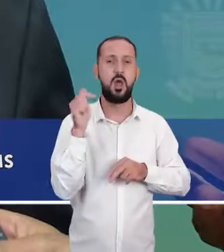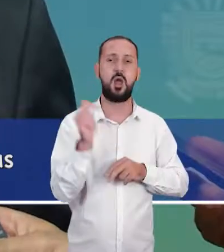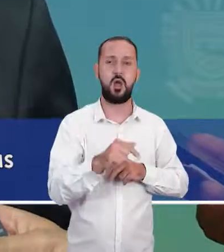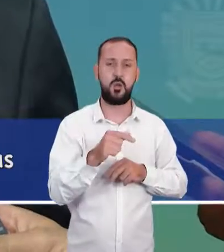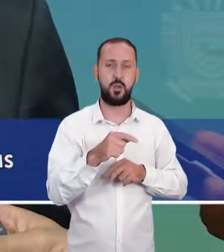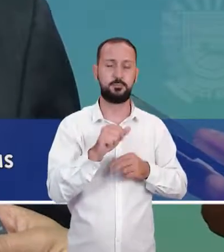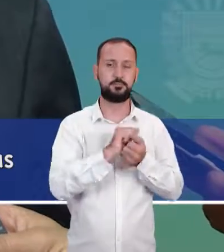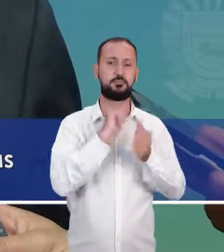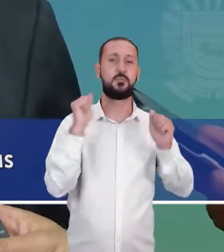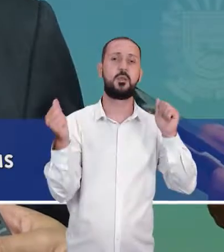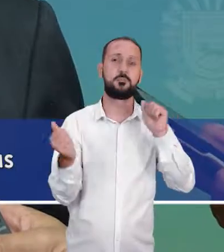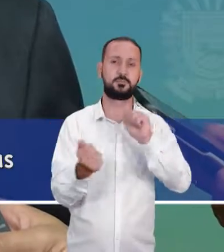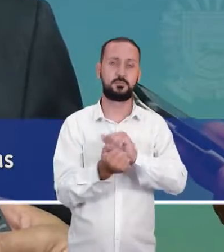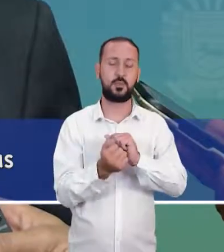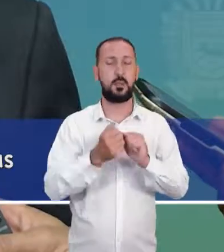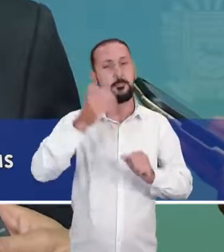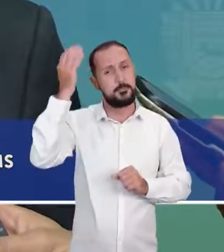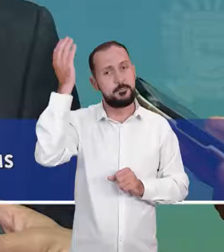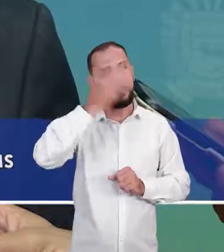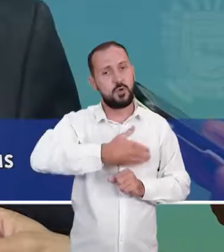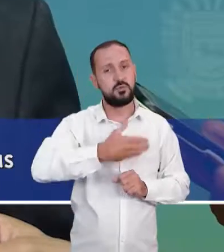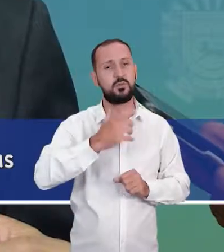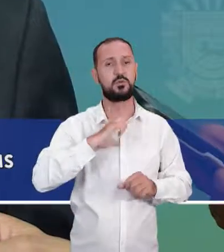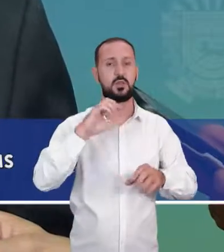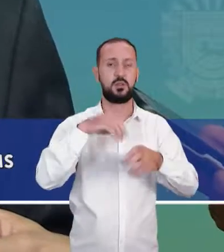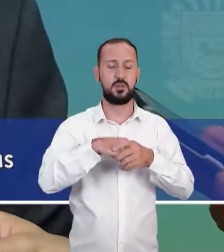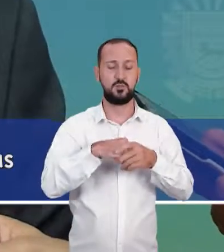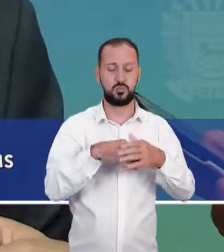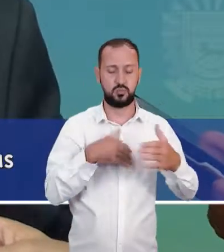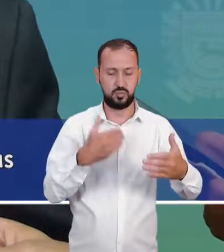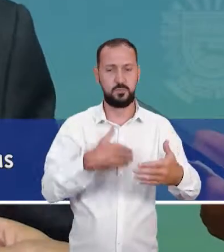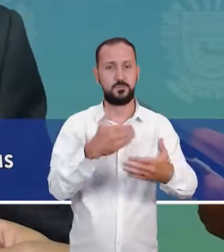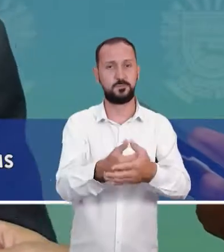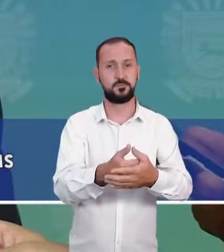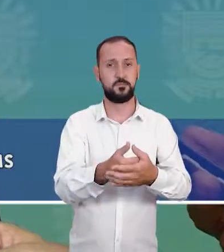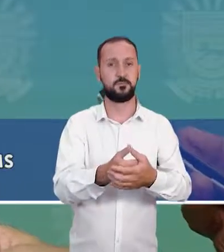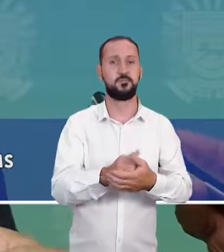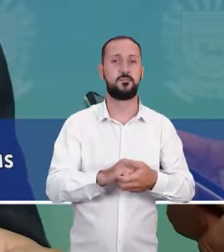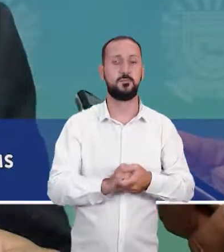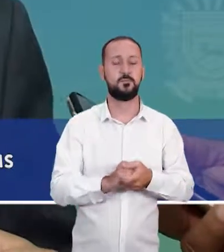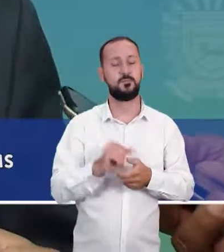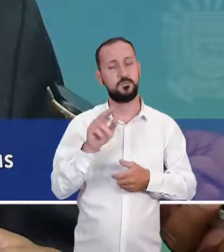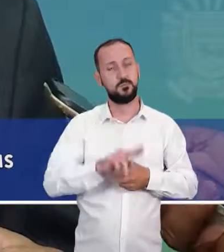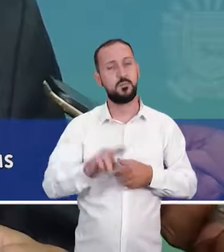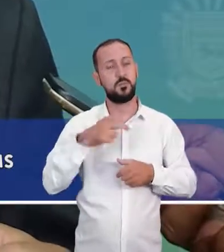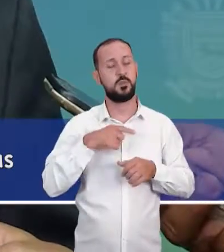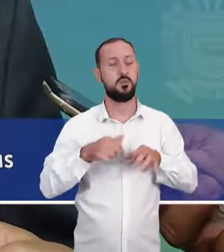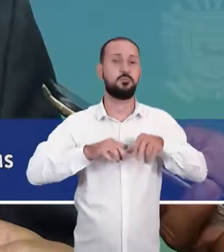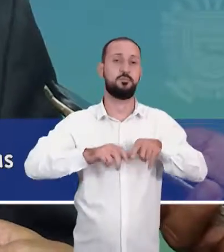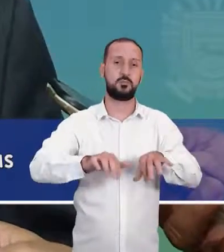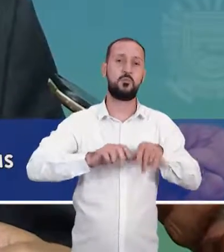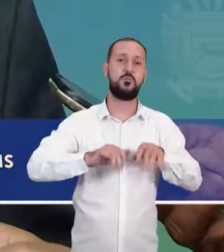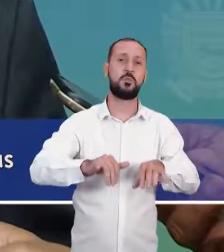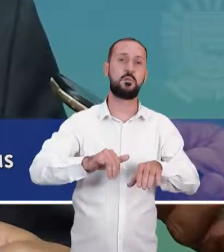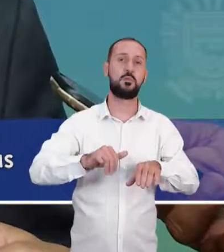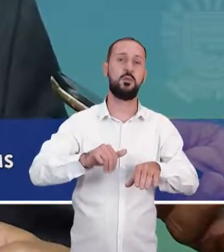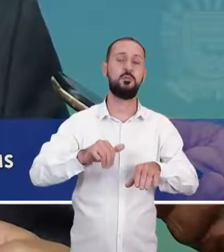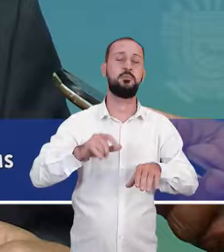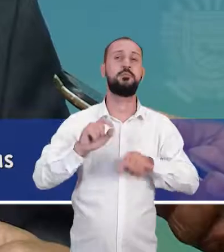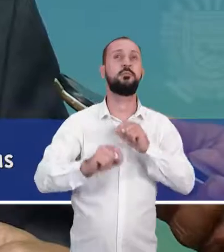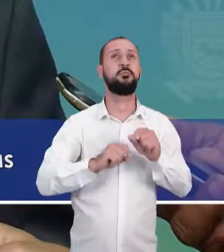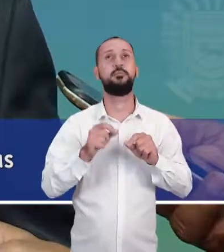através dele que se materializam as provas dentro do processo. Através do